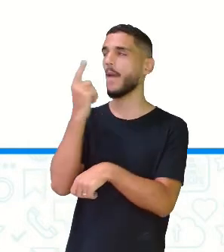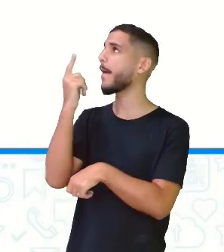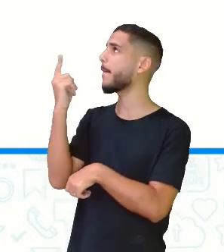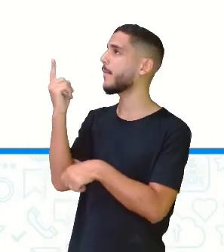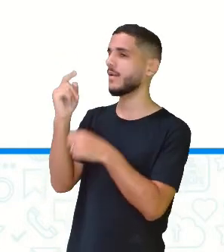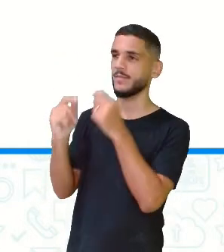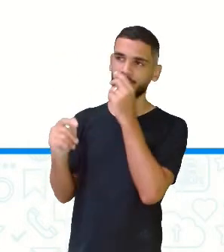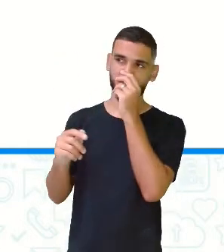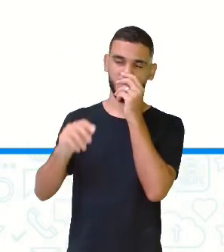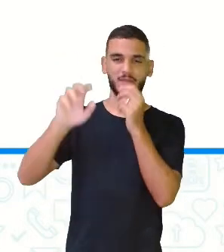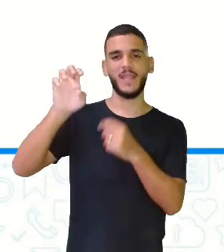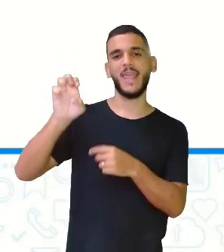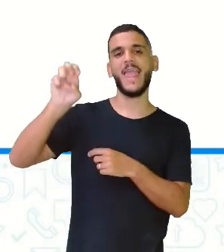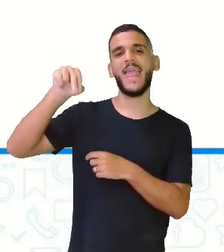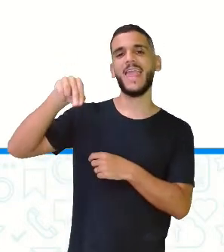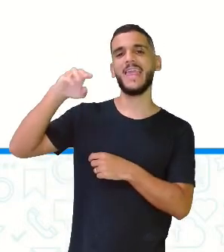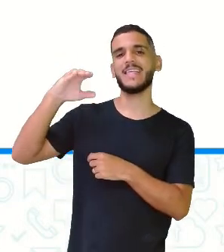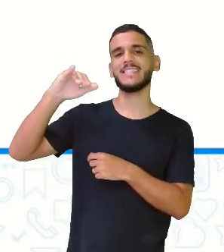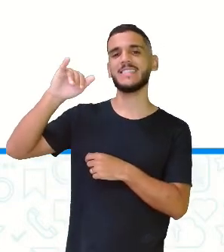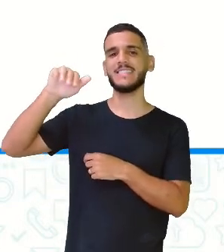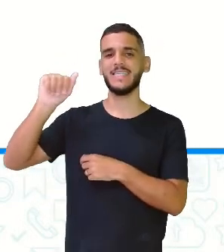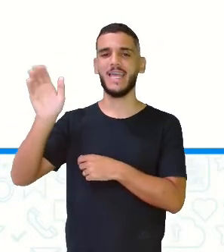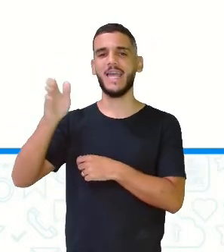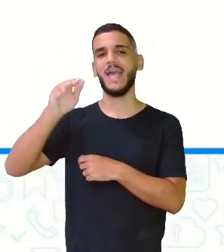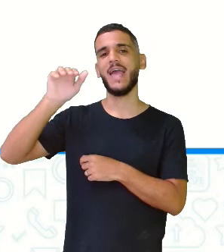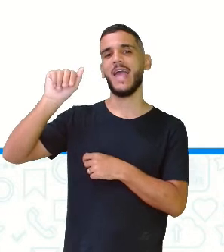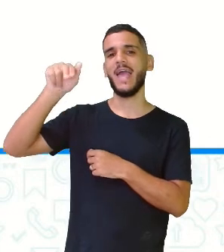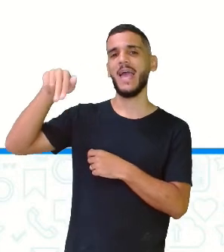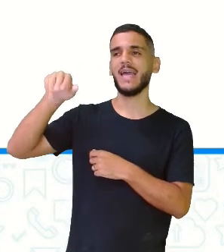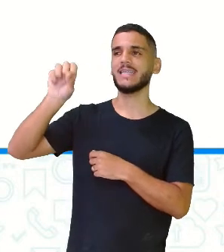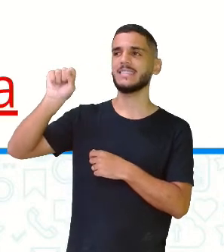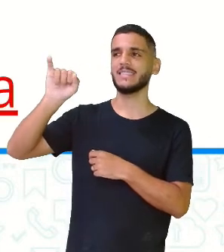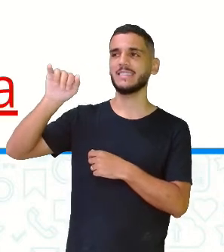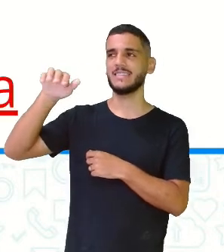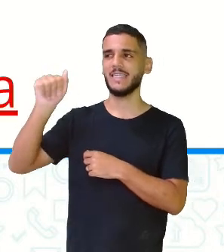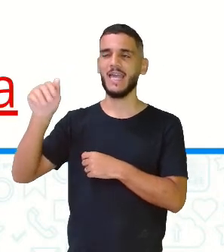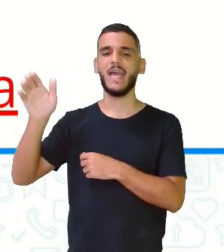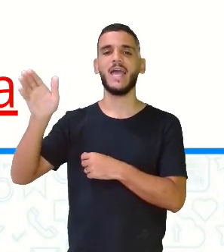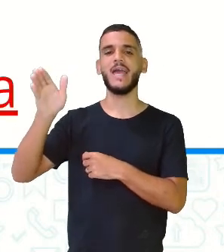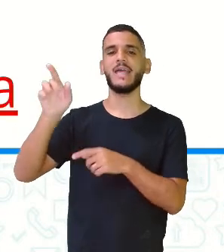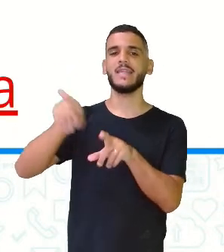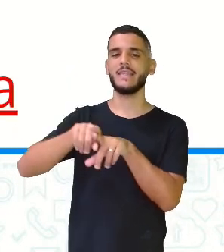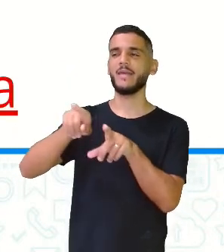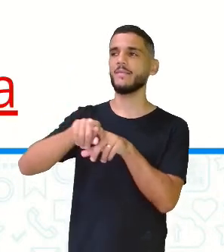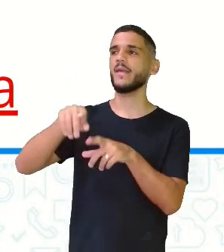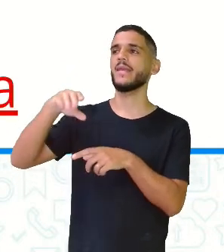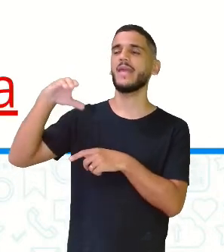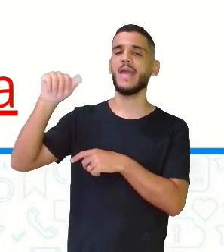ocorrer com palavras formadas a partir de um verbo. Lembra do verbo tolerar? E aí a gente tem